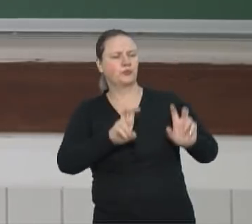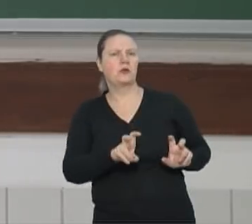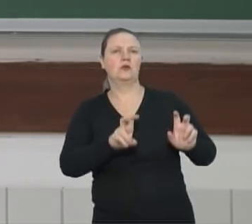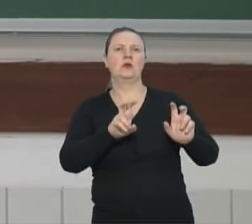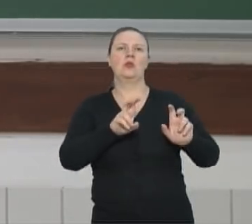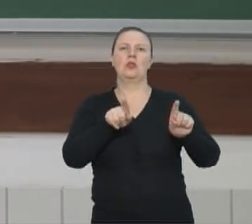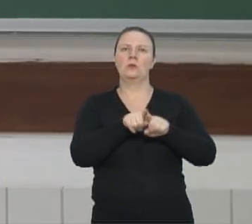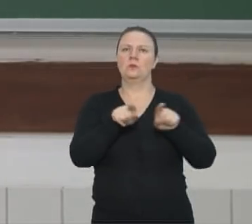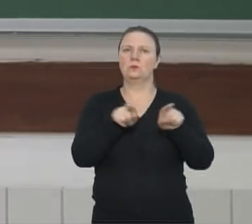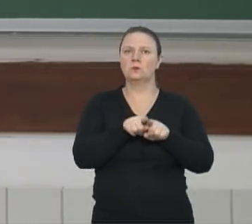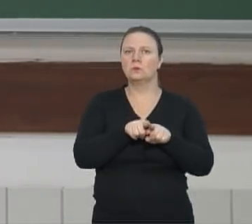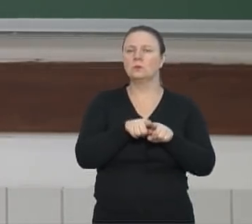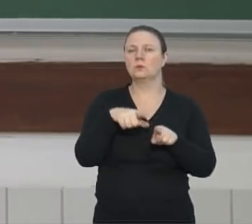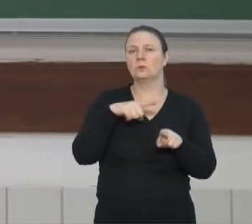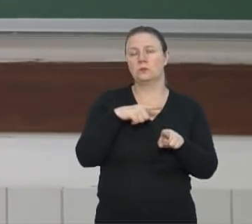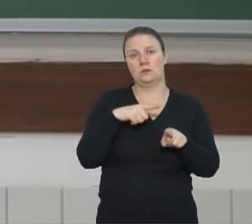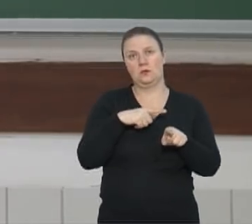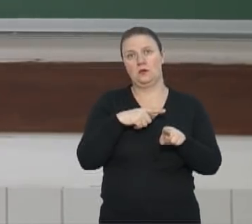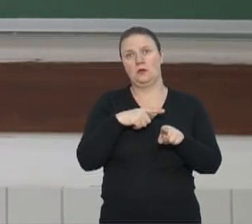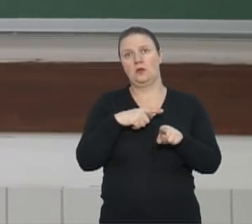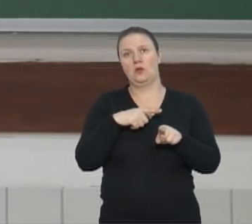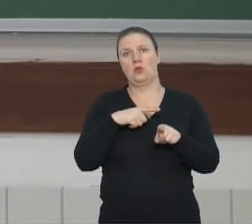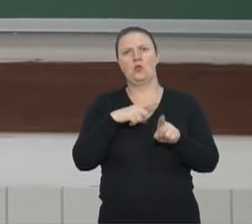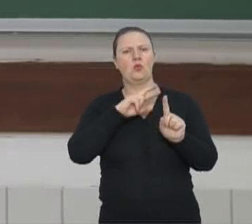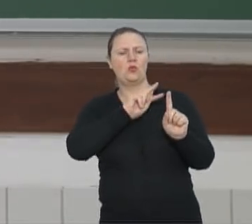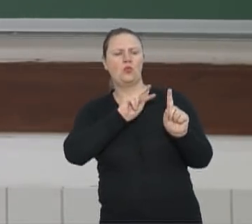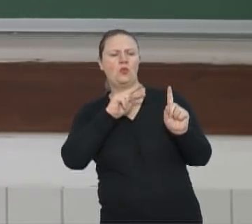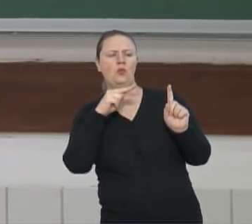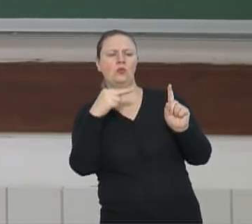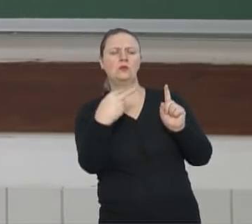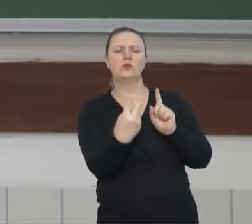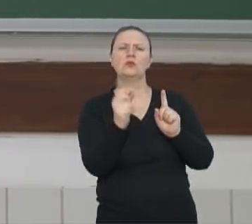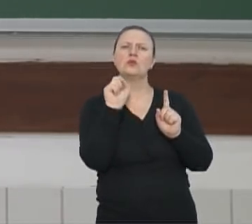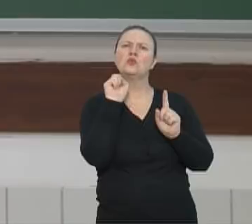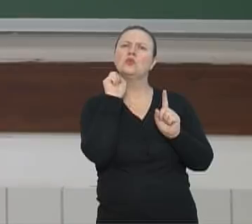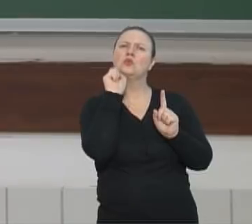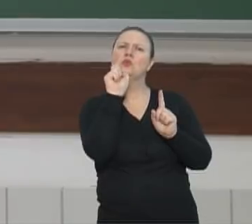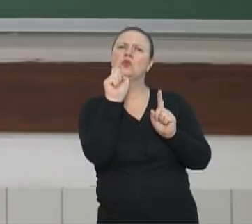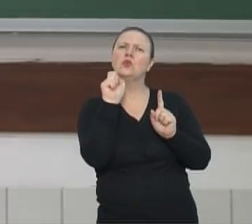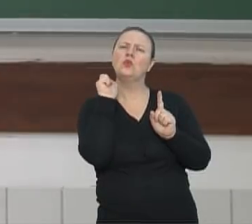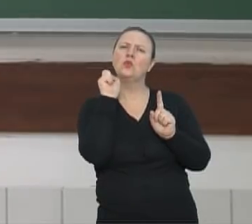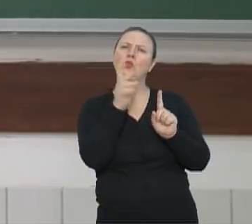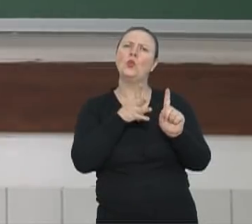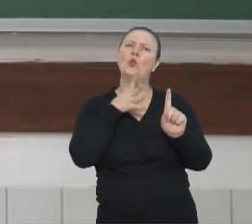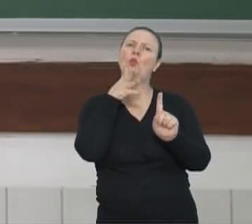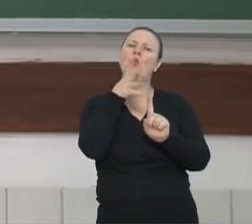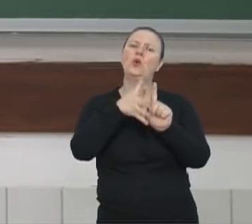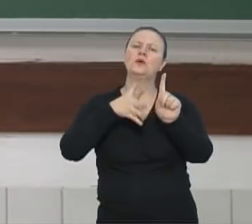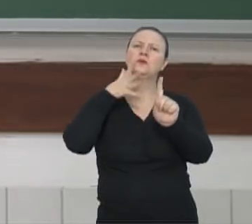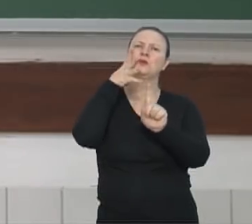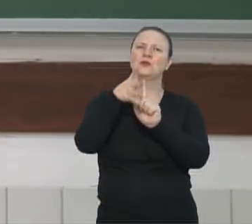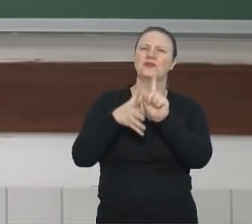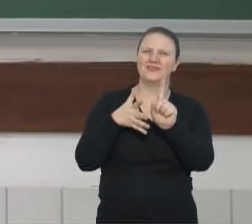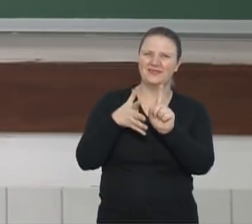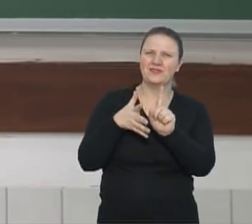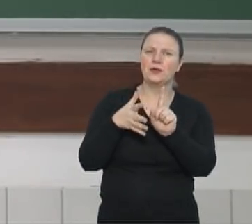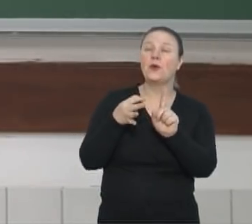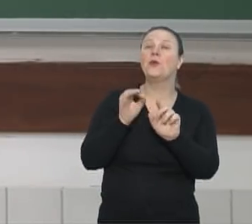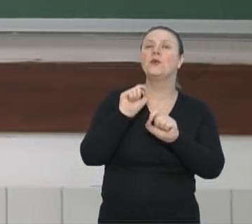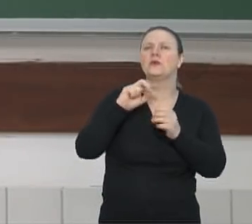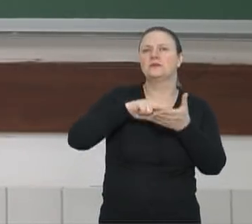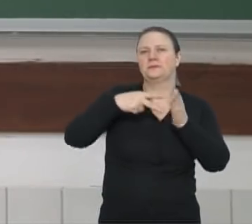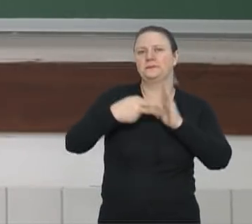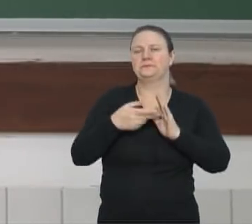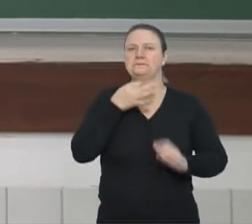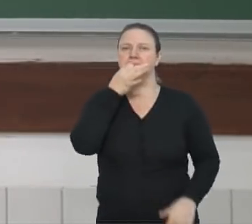trabalha ali um referencial discursivo. O nosso hoje é o quê? É opinião, é o